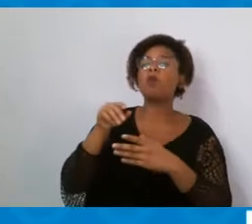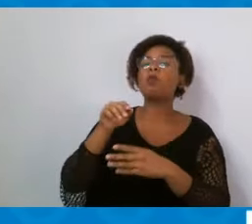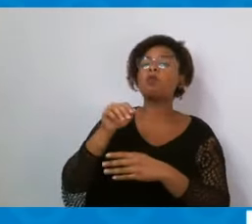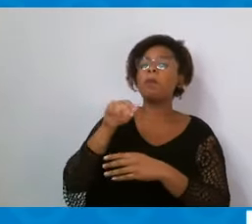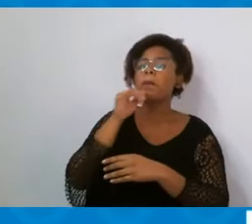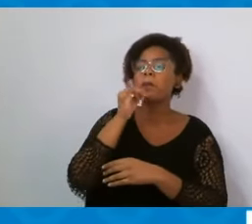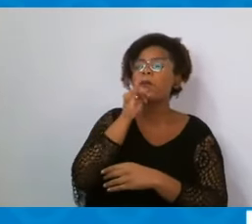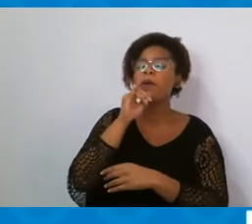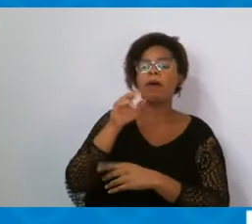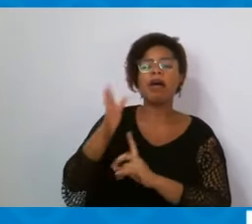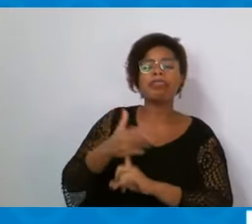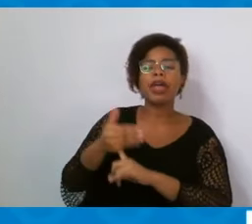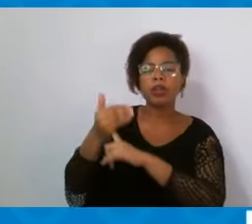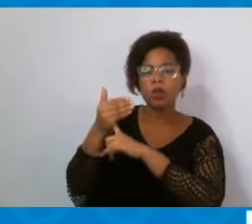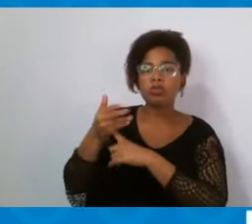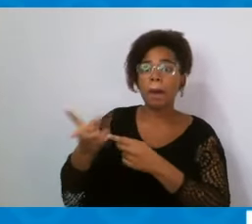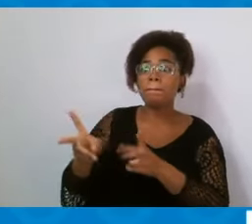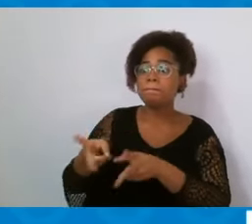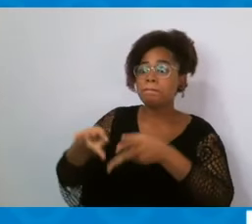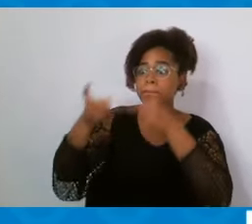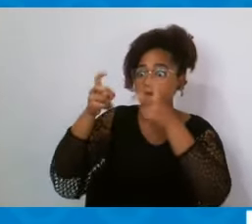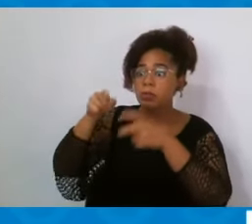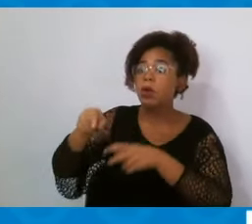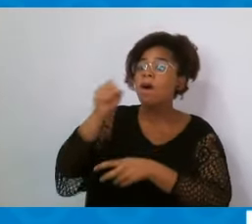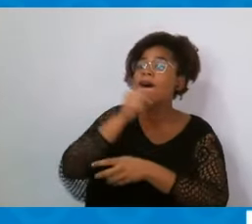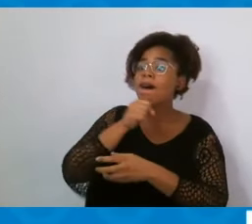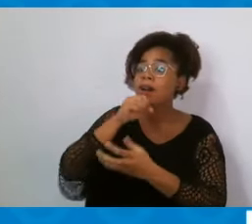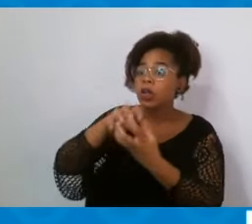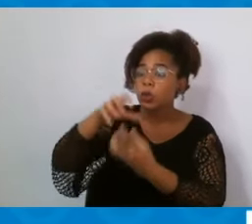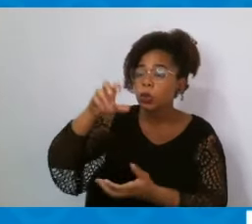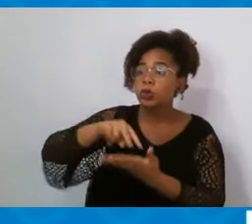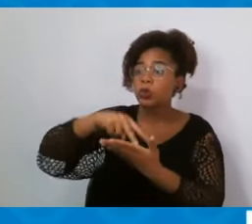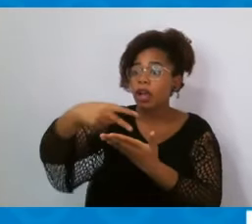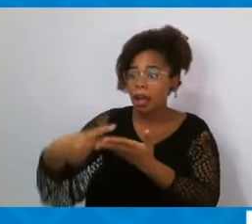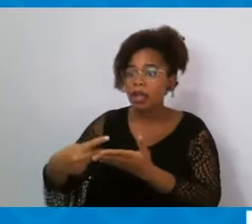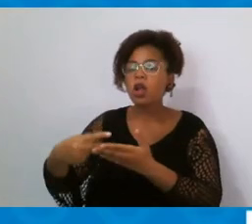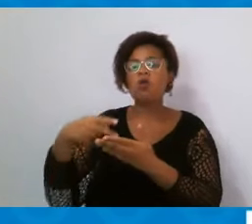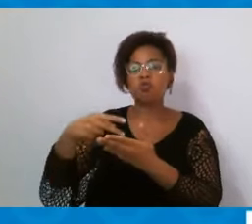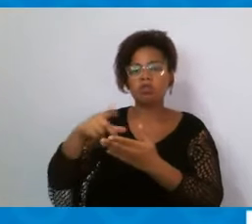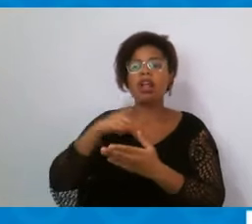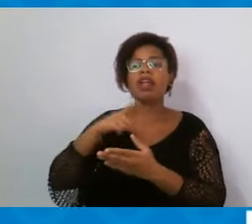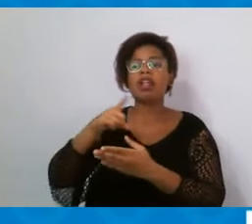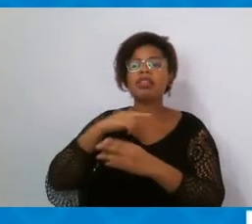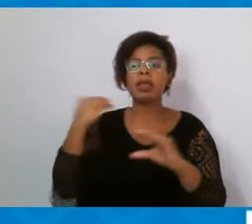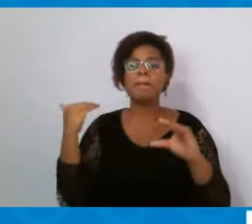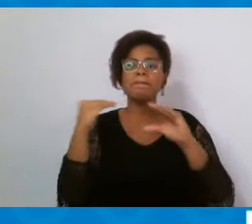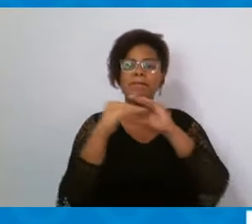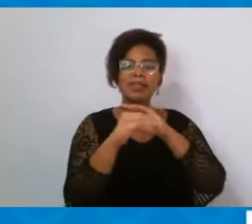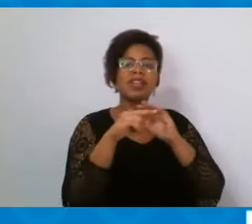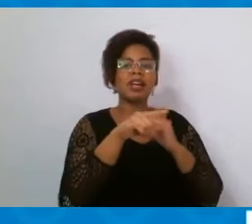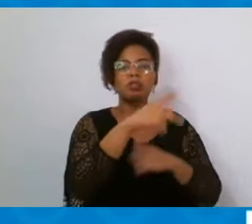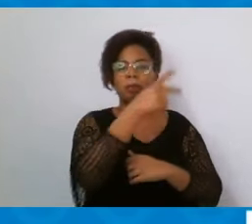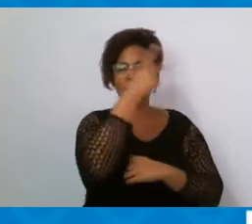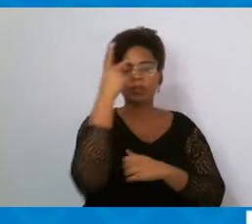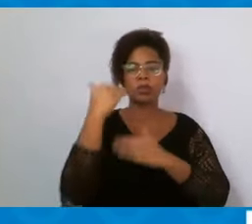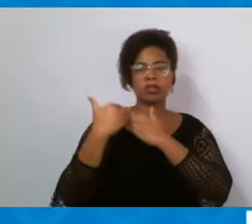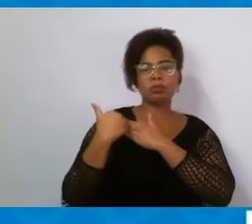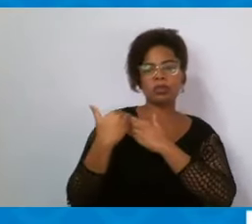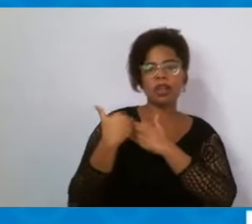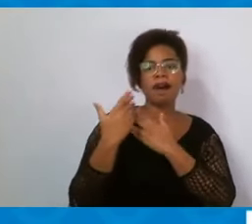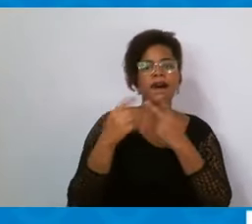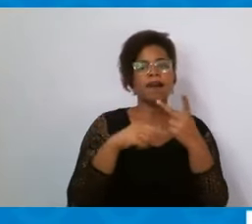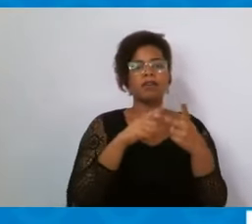uma filha, que fosse responsável por aquele idoso. Então, esse sistema não existia na época no Brasil ainda, existiam